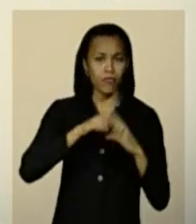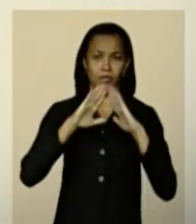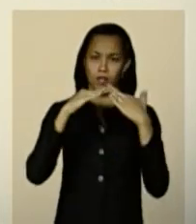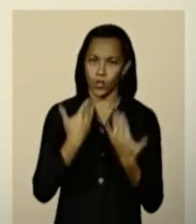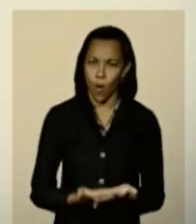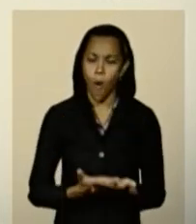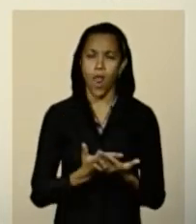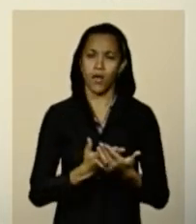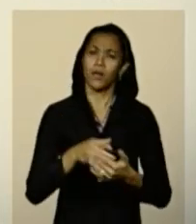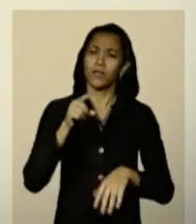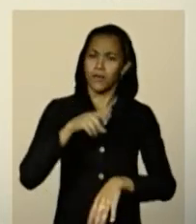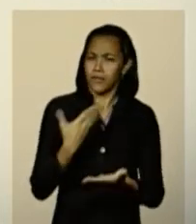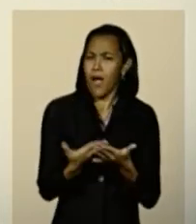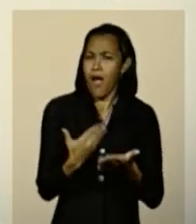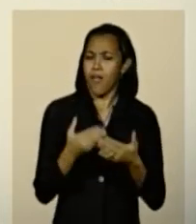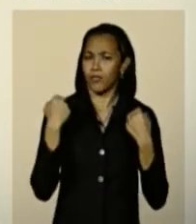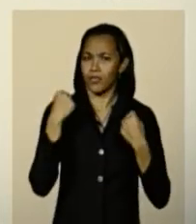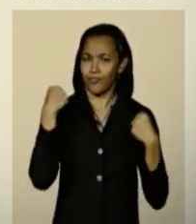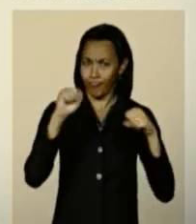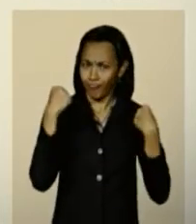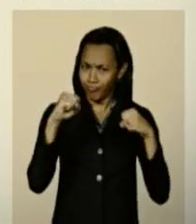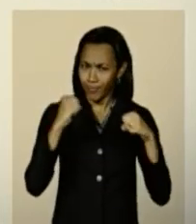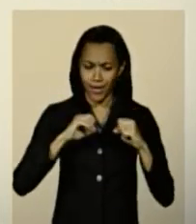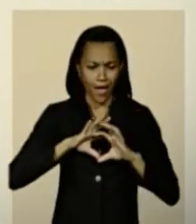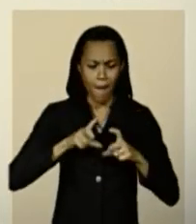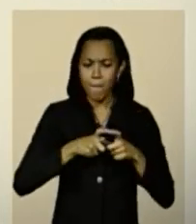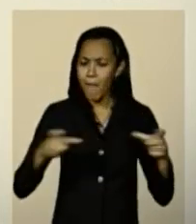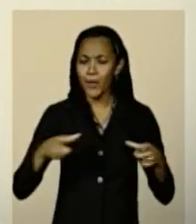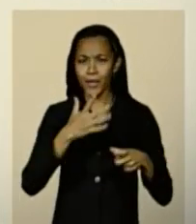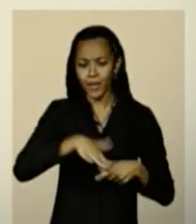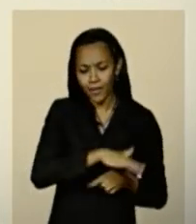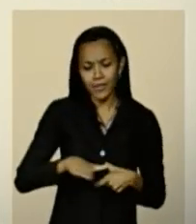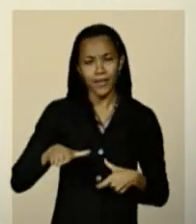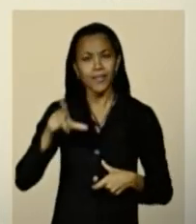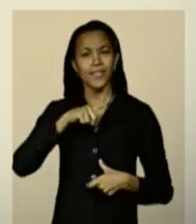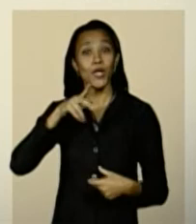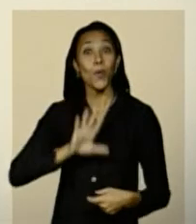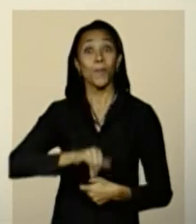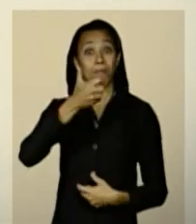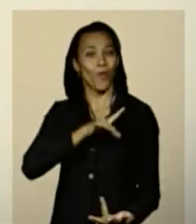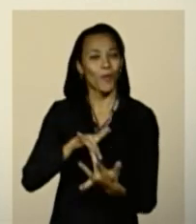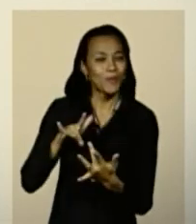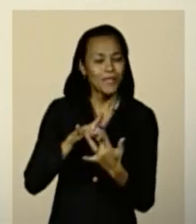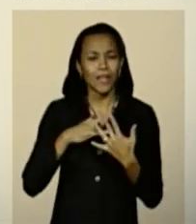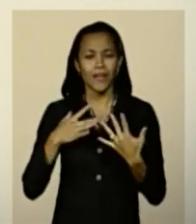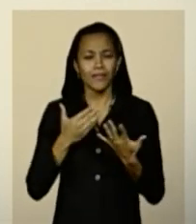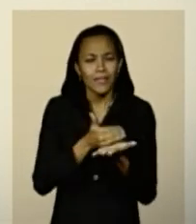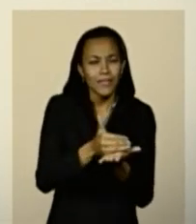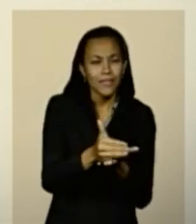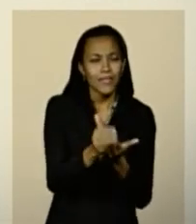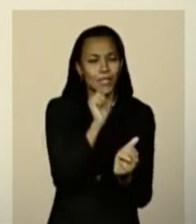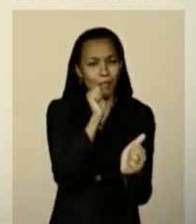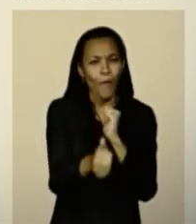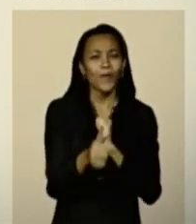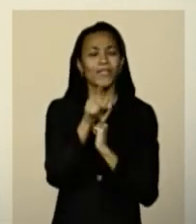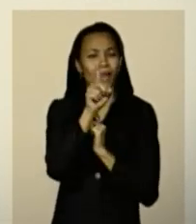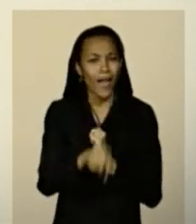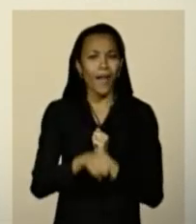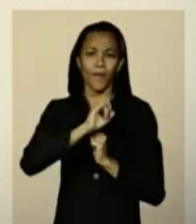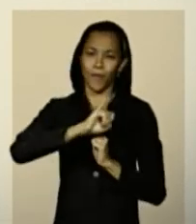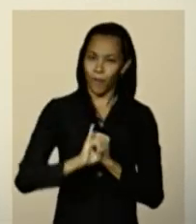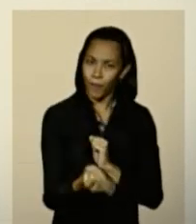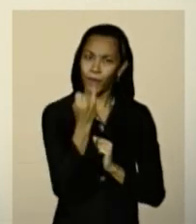nas aulas de educação física que a maioria das crianças tem o primeiro contato com o esporte é uma